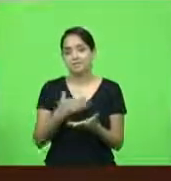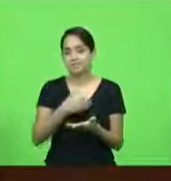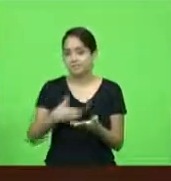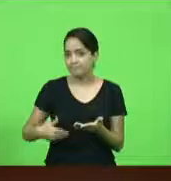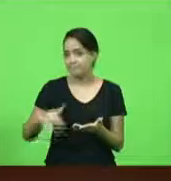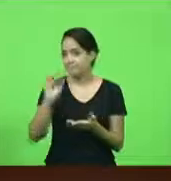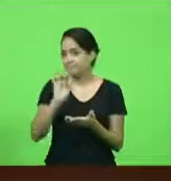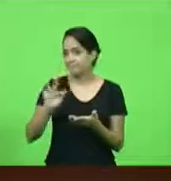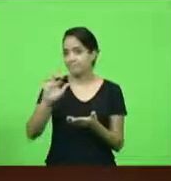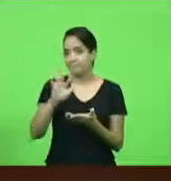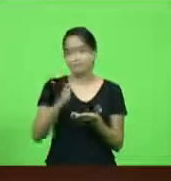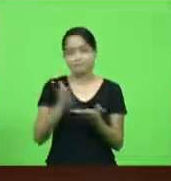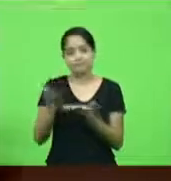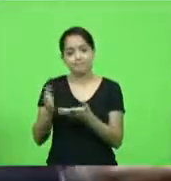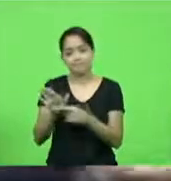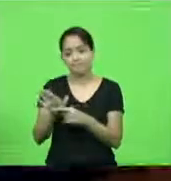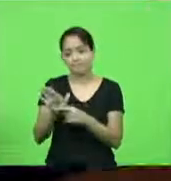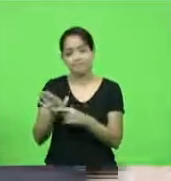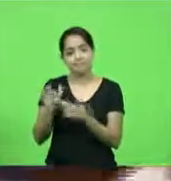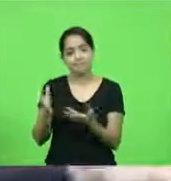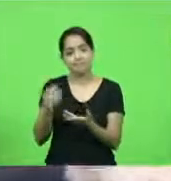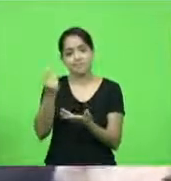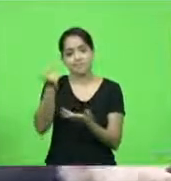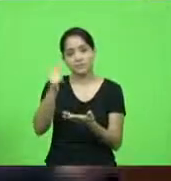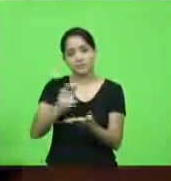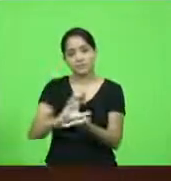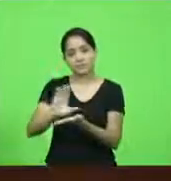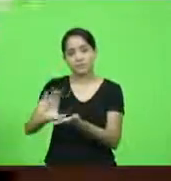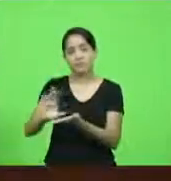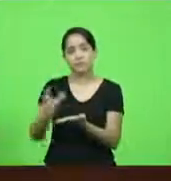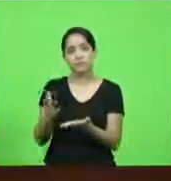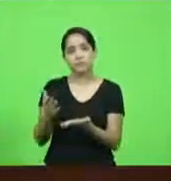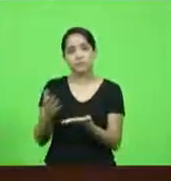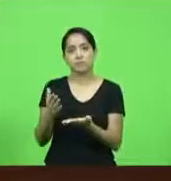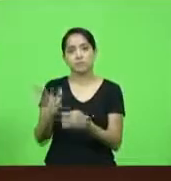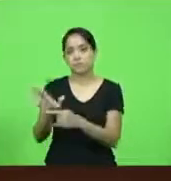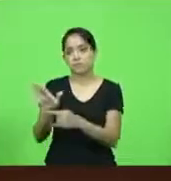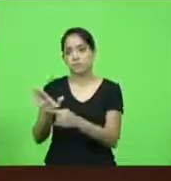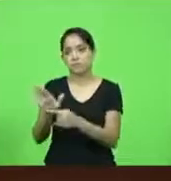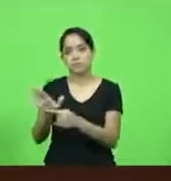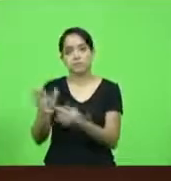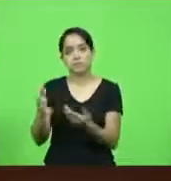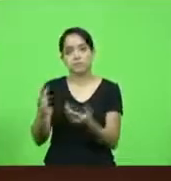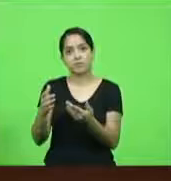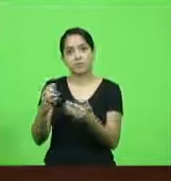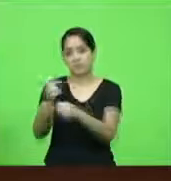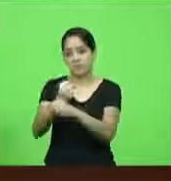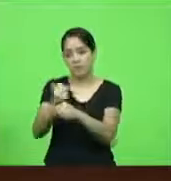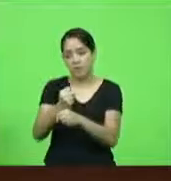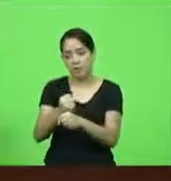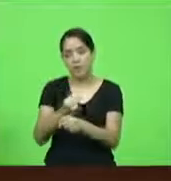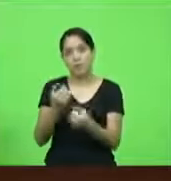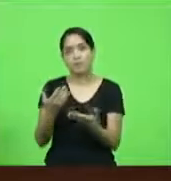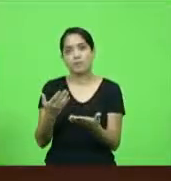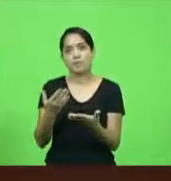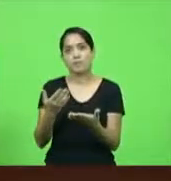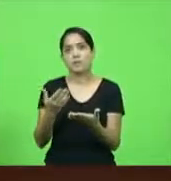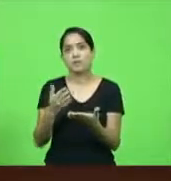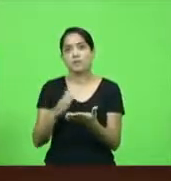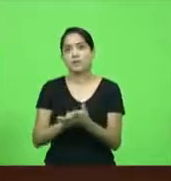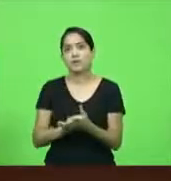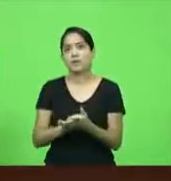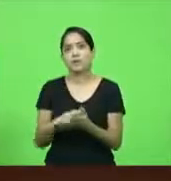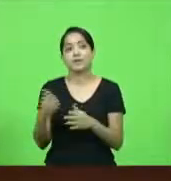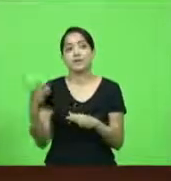tem que dar um jeito, dá dinheiro aqui, dá dinheiro para nós fazer a obra. Não, ele vai fazer moral